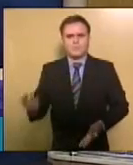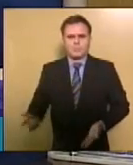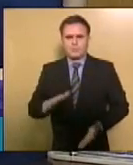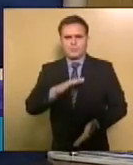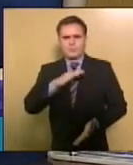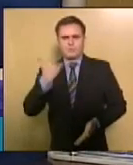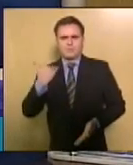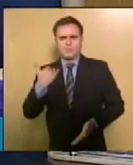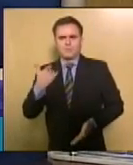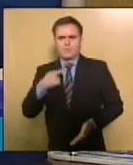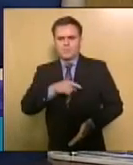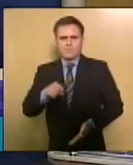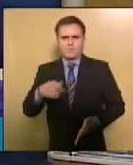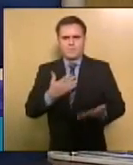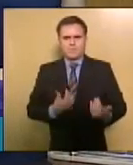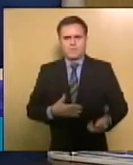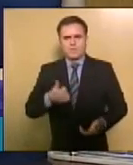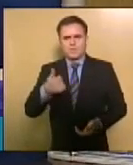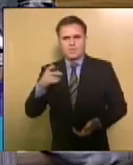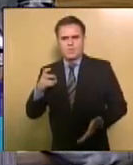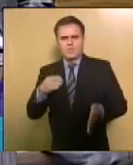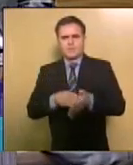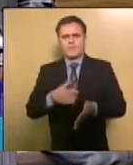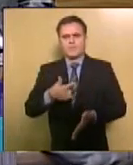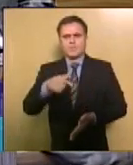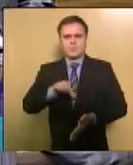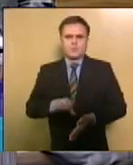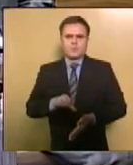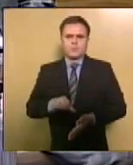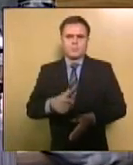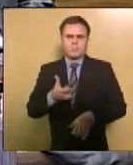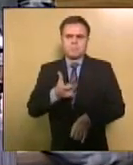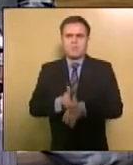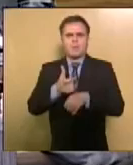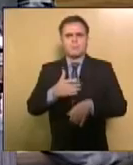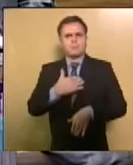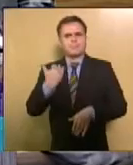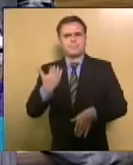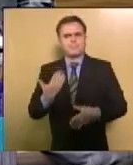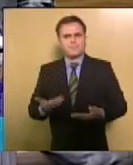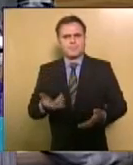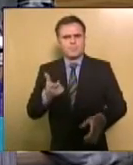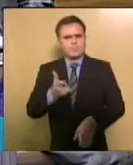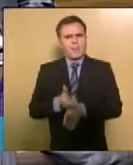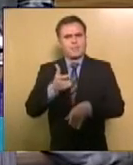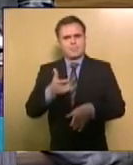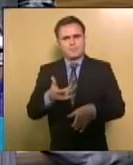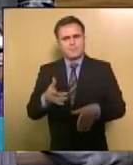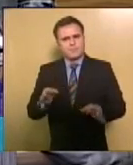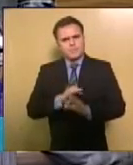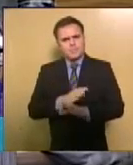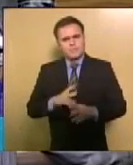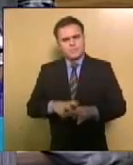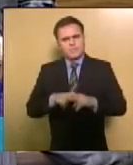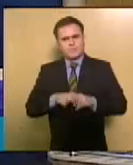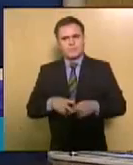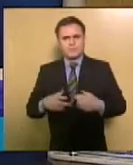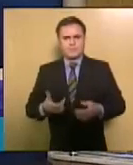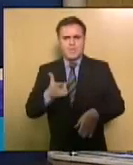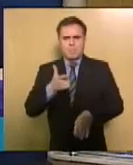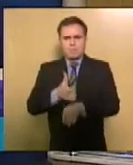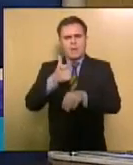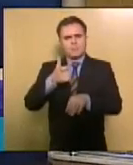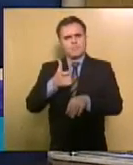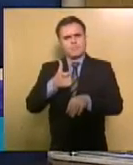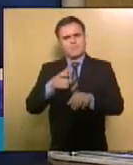óbitos desses jovens entre 15 a 29 anos se dá por homicídios metade então nós temos um fator chamado homicídio que